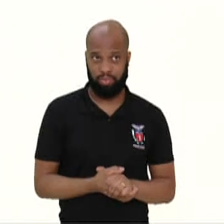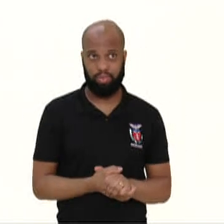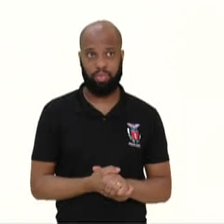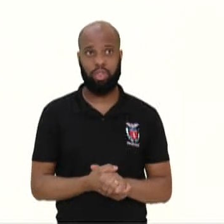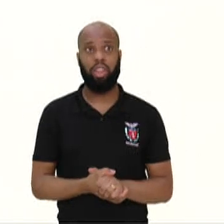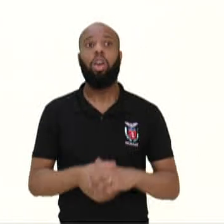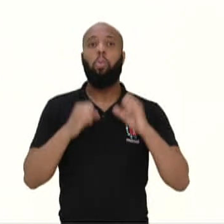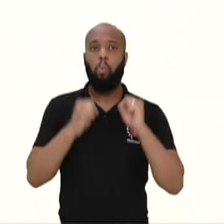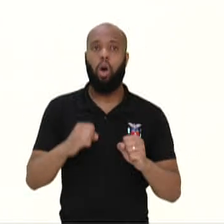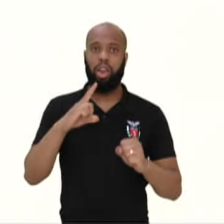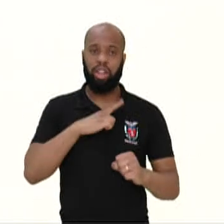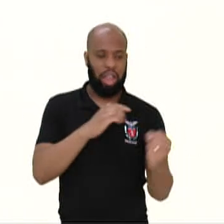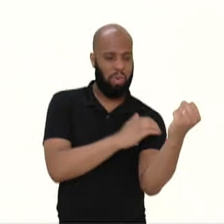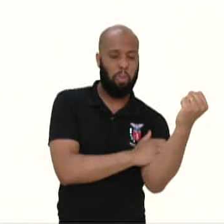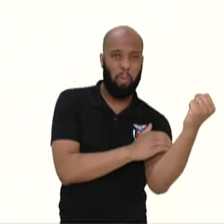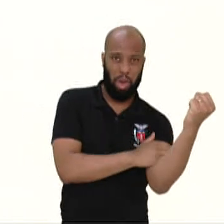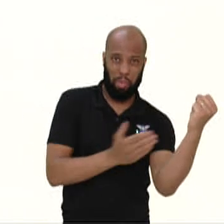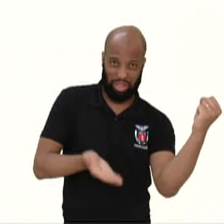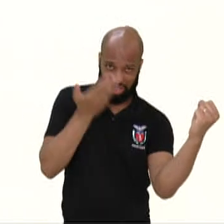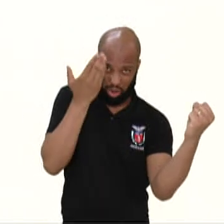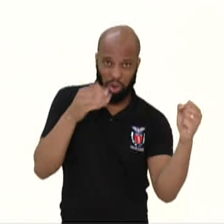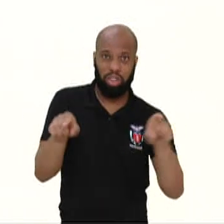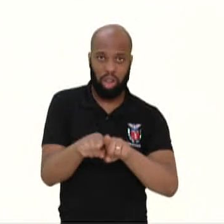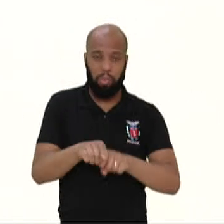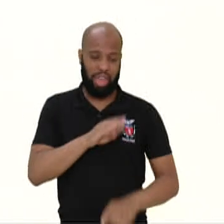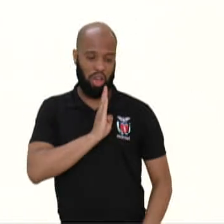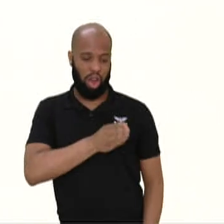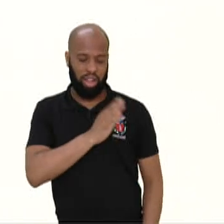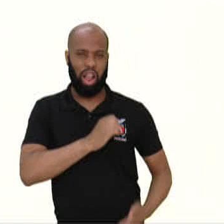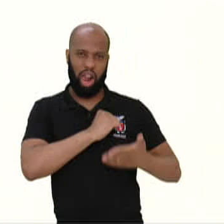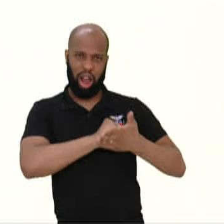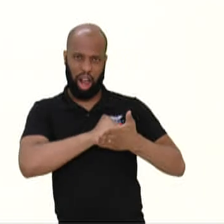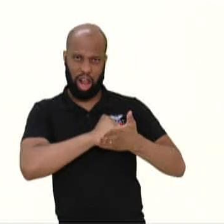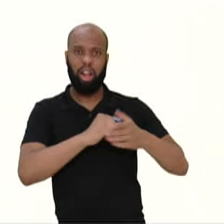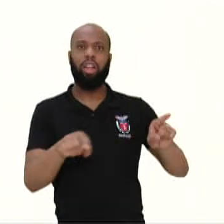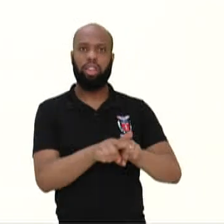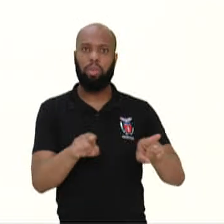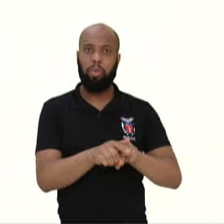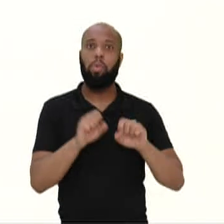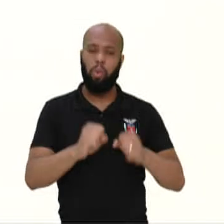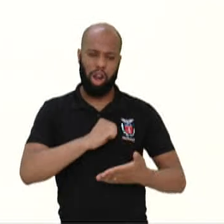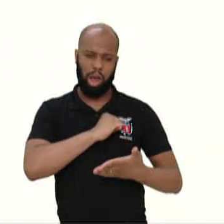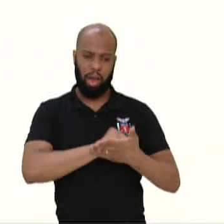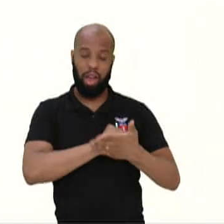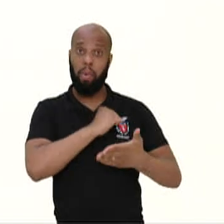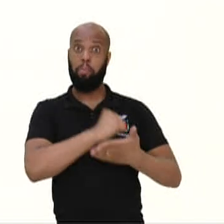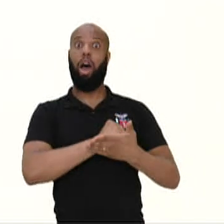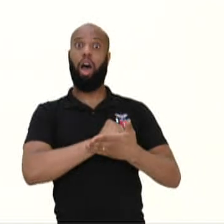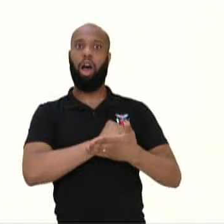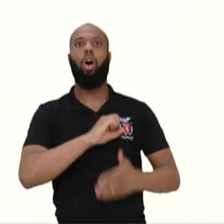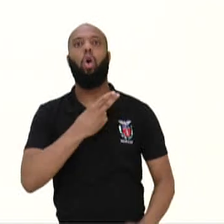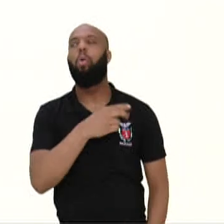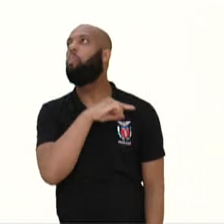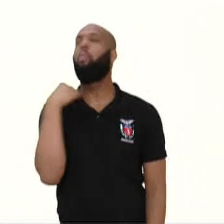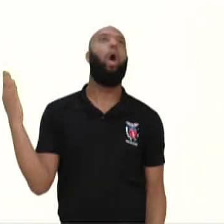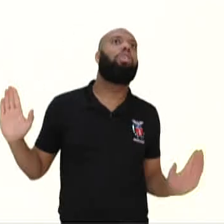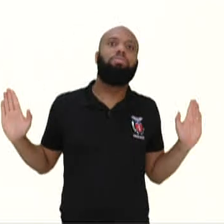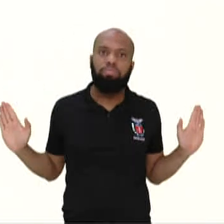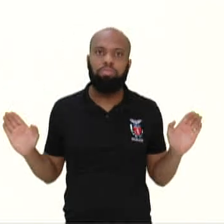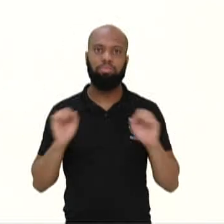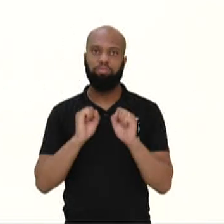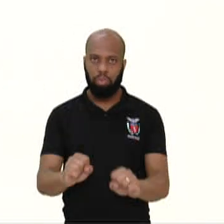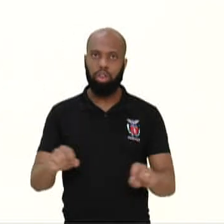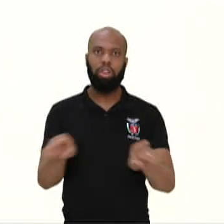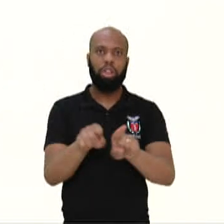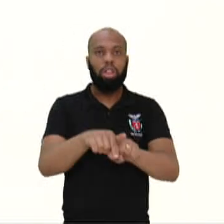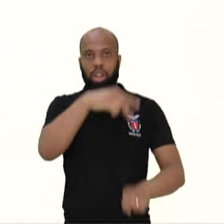hipertensão, hipertrofia ventricular, arritmia, trombose, infarto do miocárdio e morte súbita. Então existem